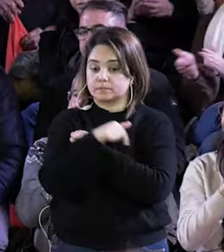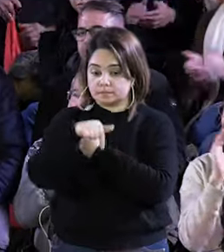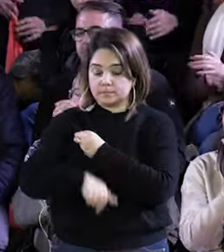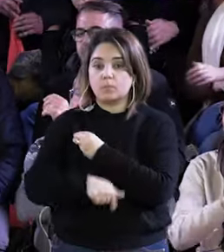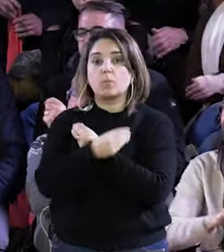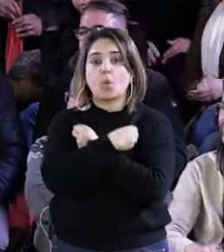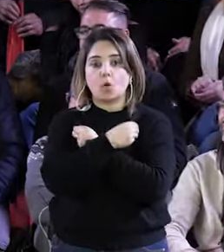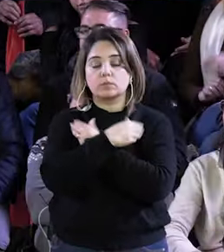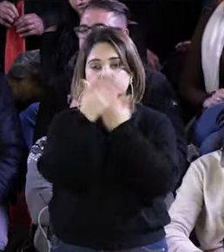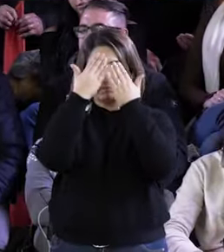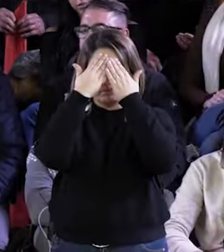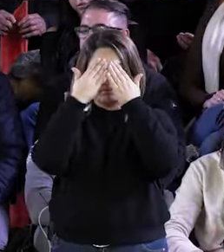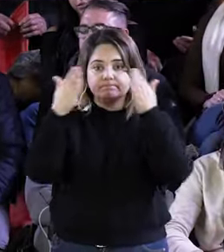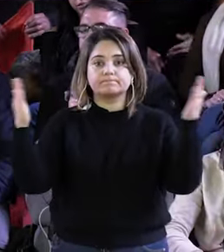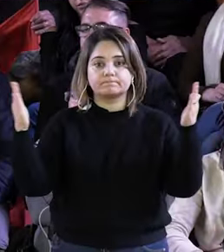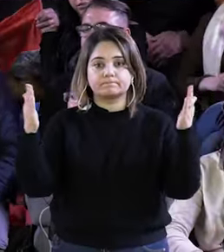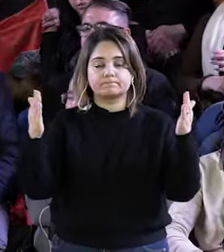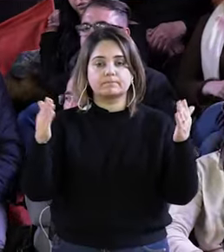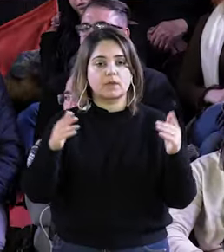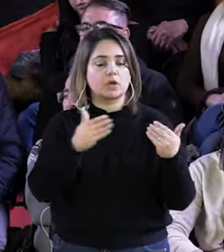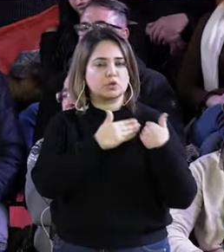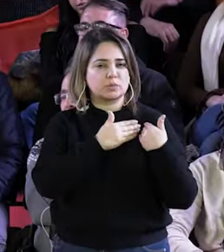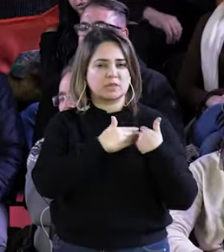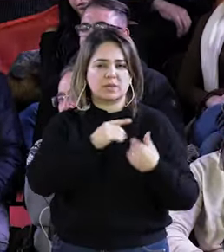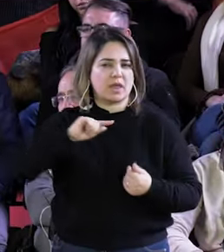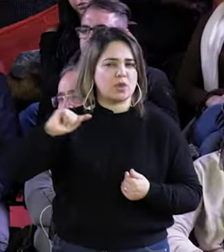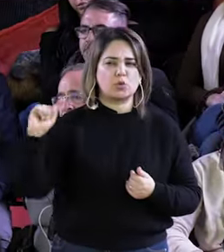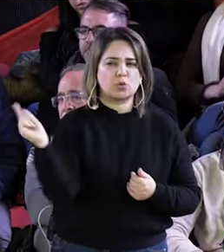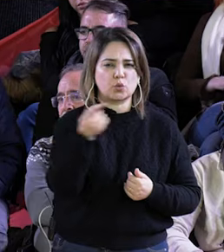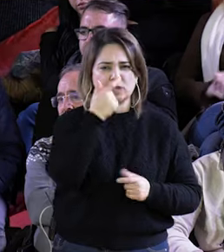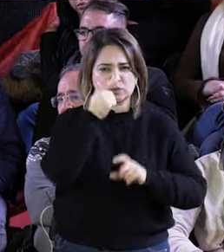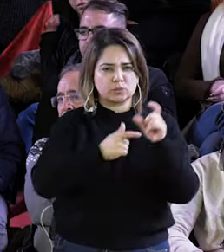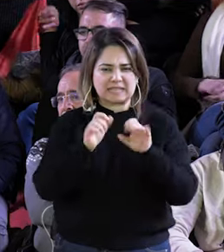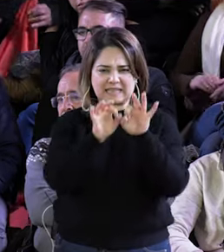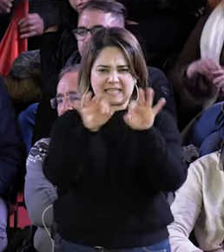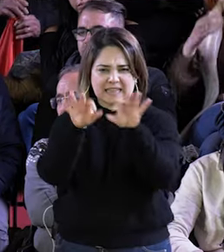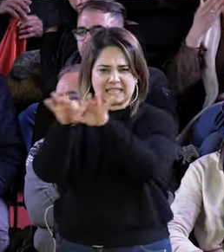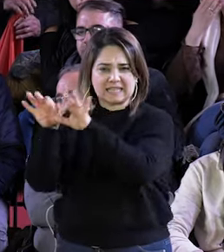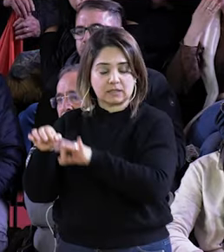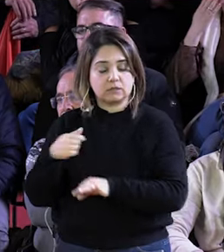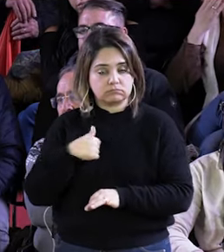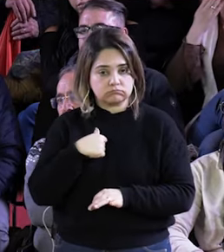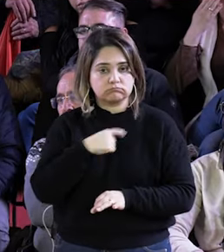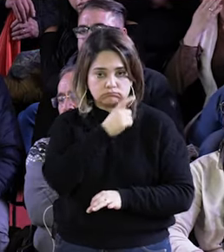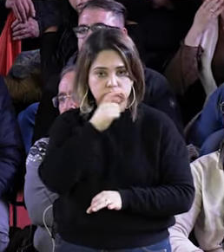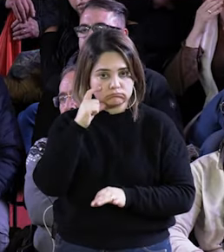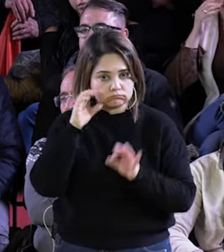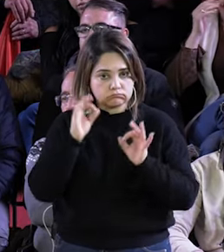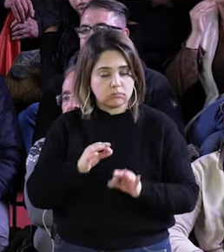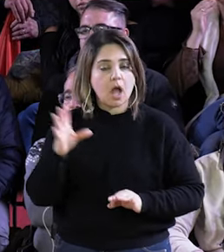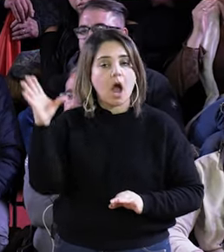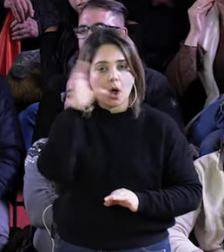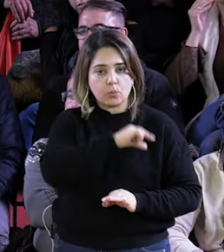a democracia é mesmo responsabilidade de toda a gente por toda a gente e por isso vos garanto que o abuso